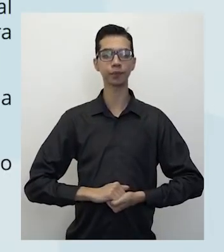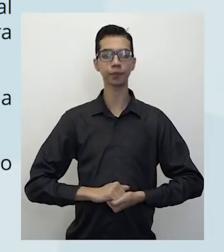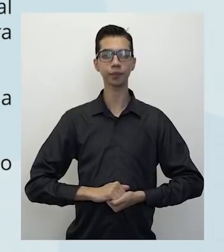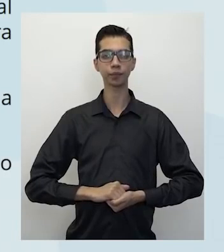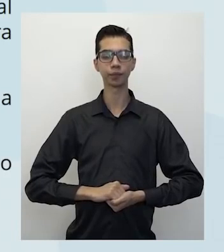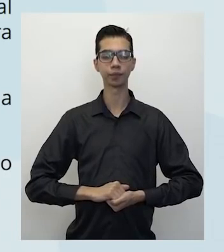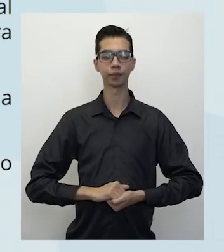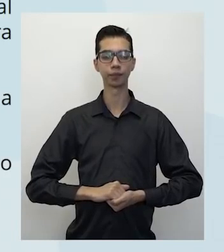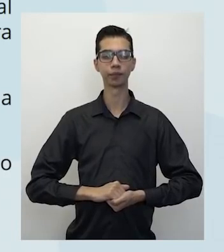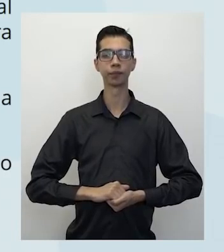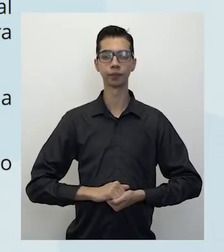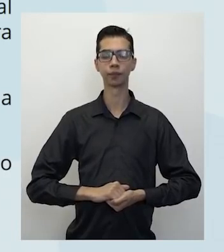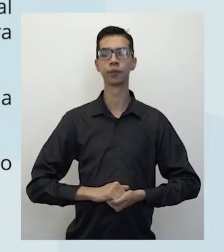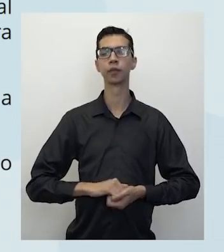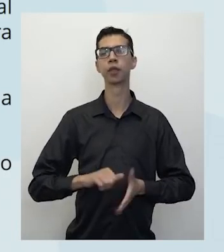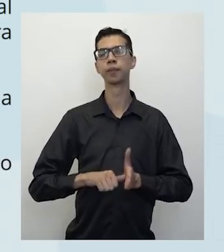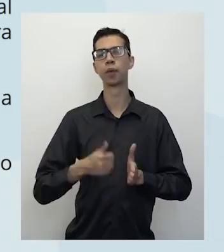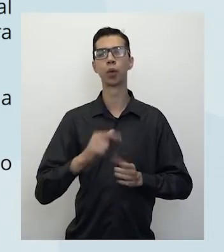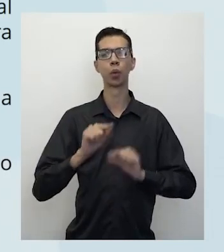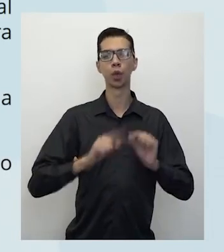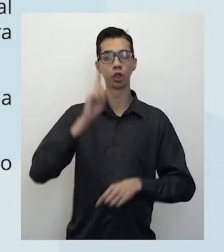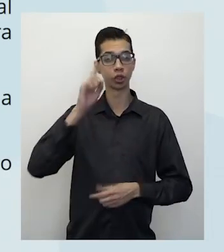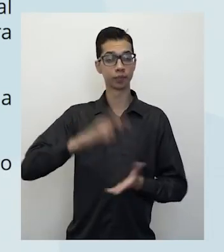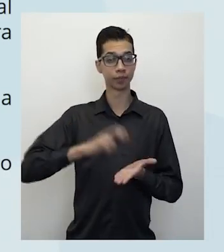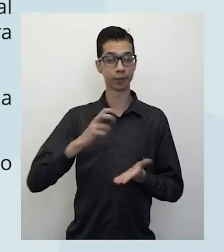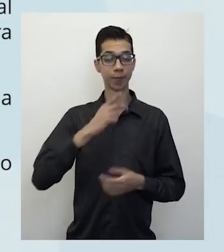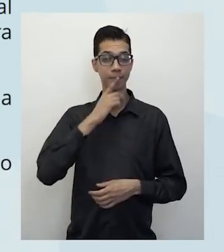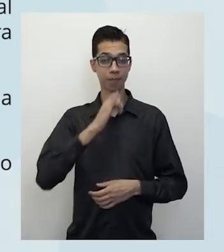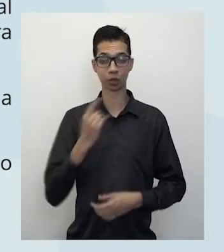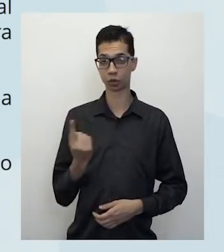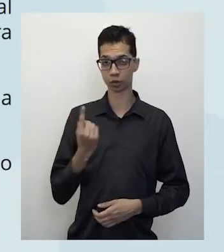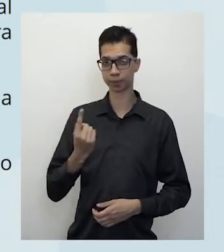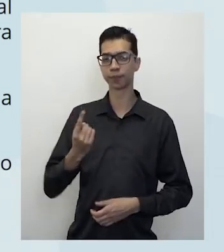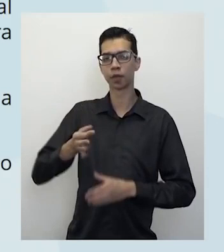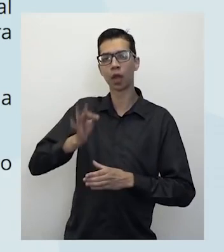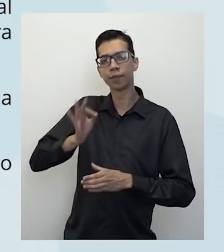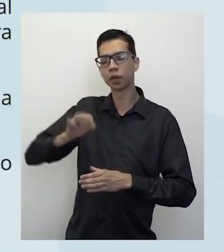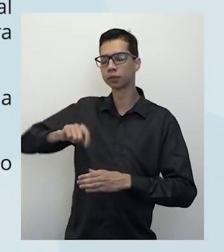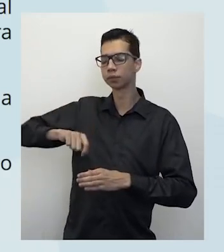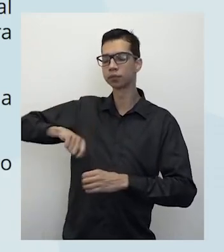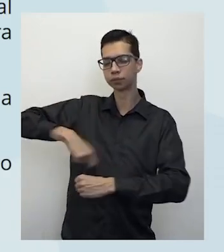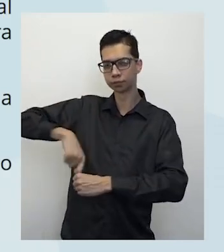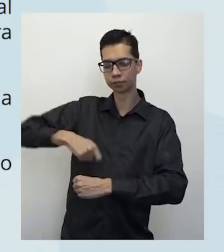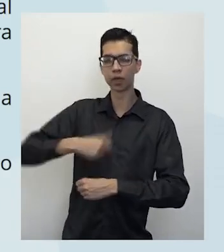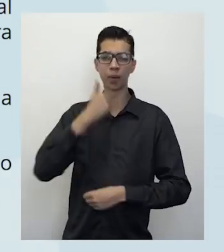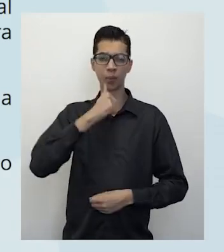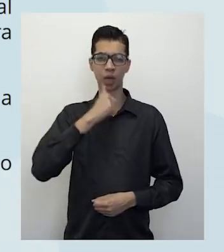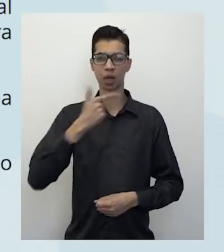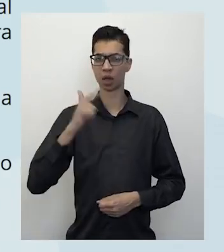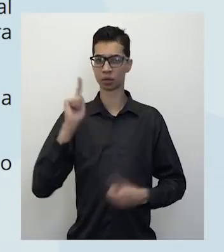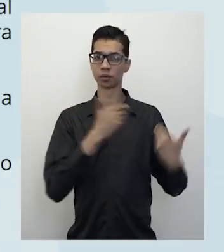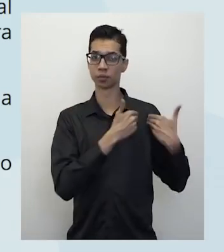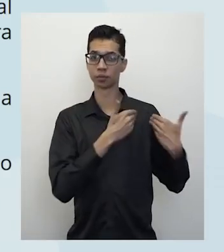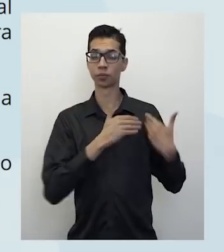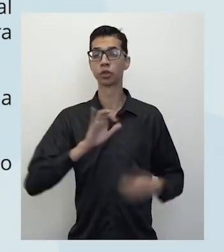Primeira manhã que o pai estava sozinho e preparava o café da manhã. A mulher, que antes tinha o papel principal da ação, e ele atuava